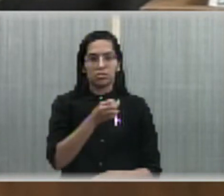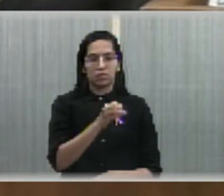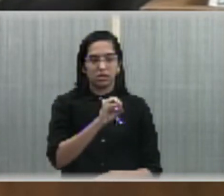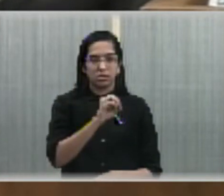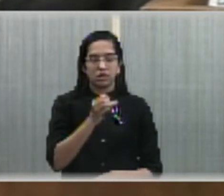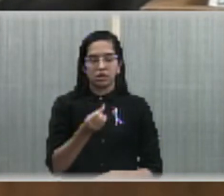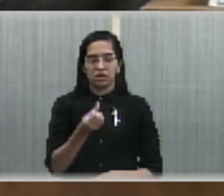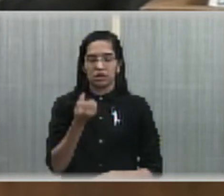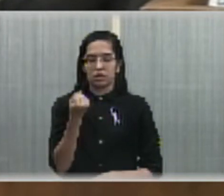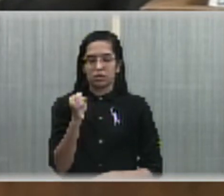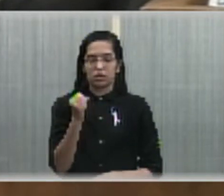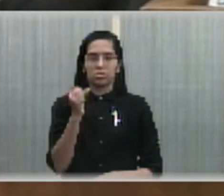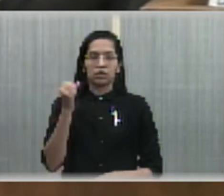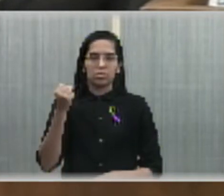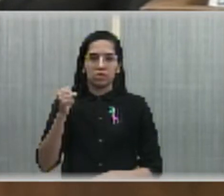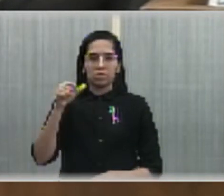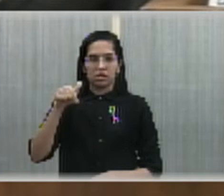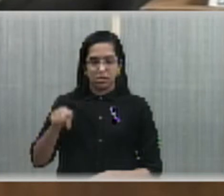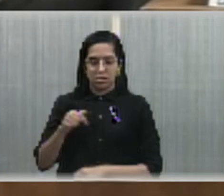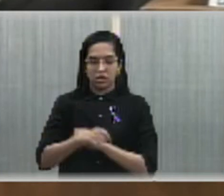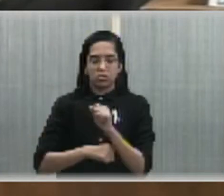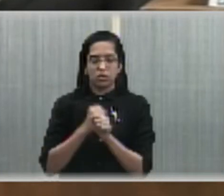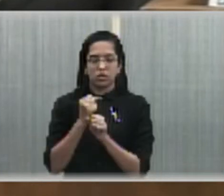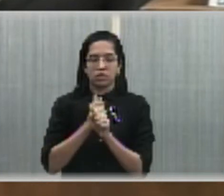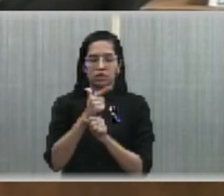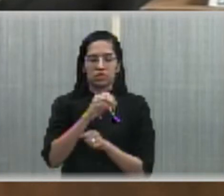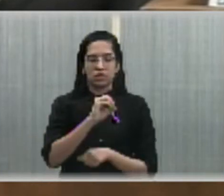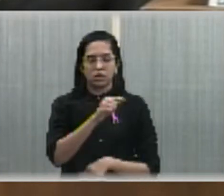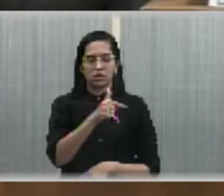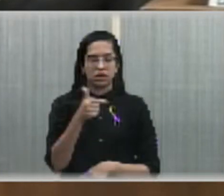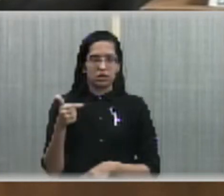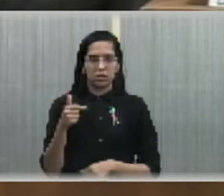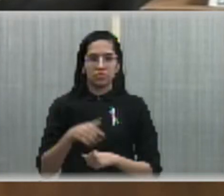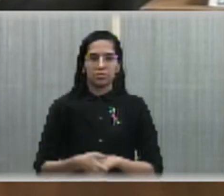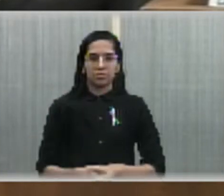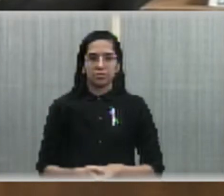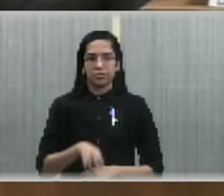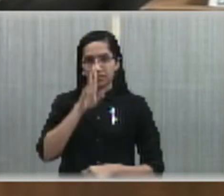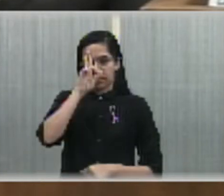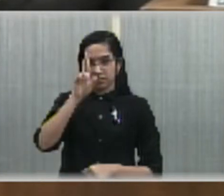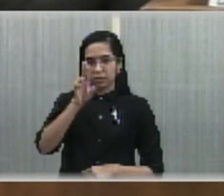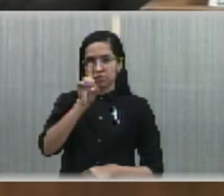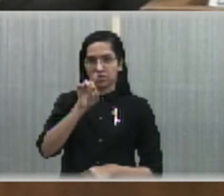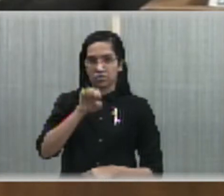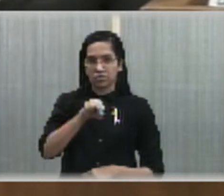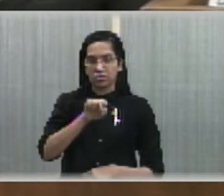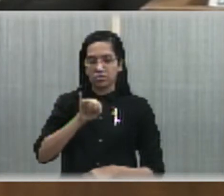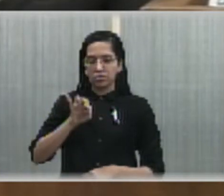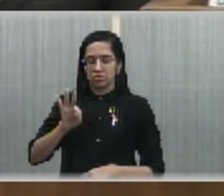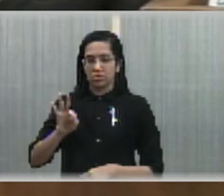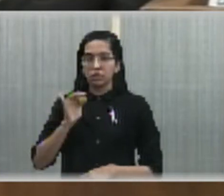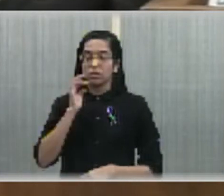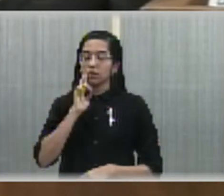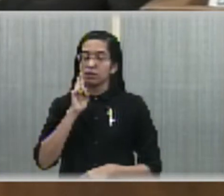13.068/77, de 2022. Superintendente Regional do DENIT.